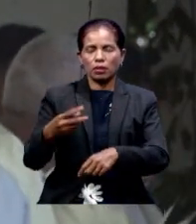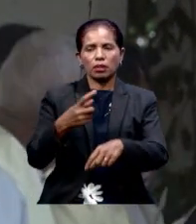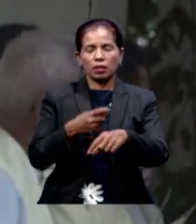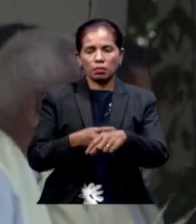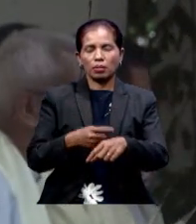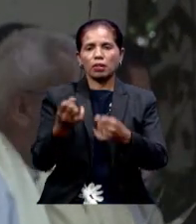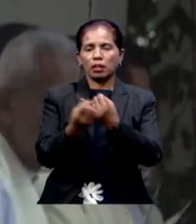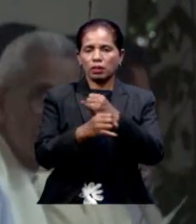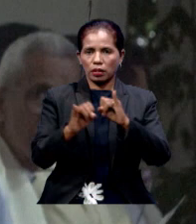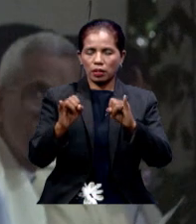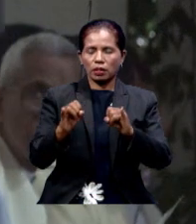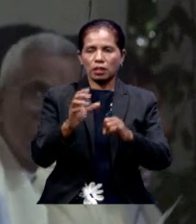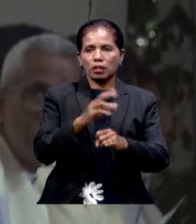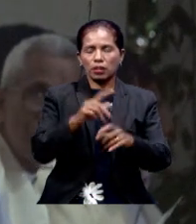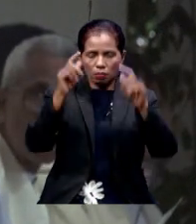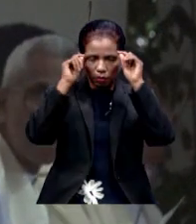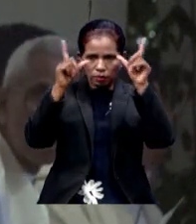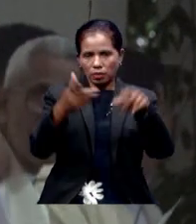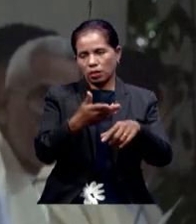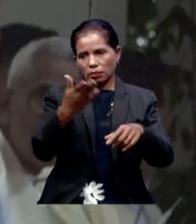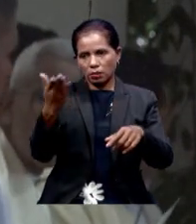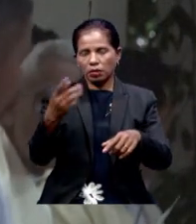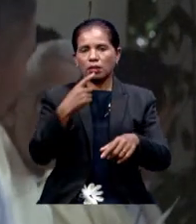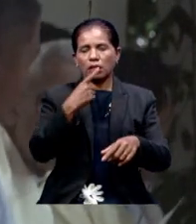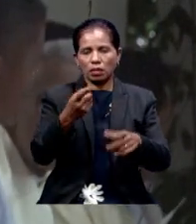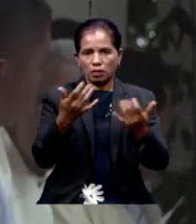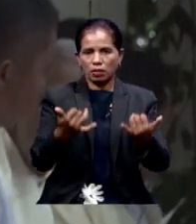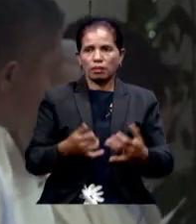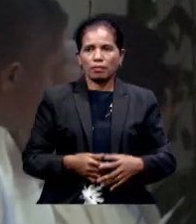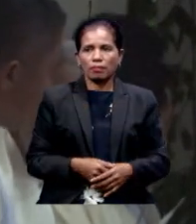Período português, mas que a gente bota, reflete no Dagné.